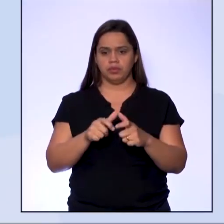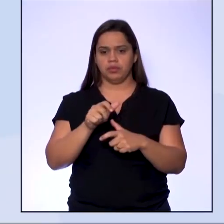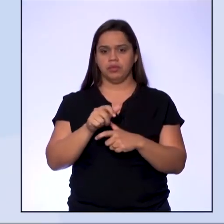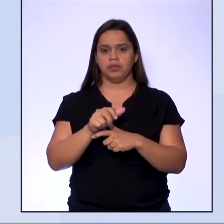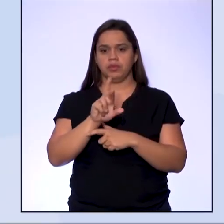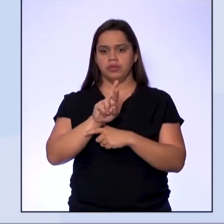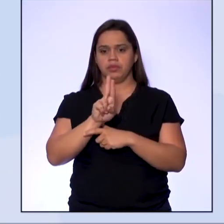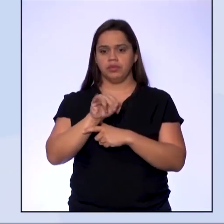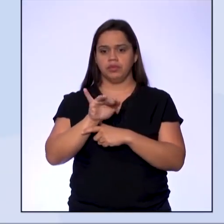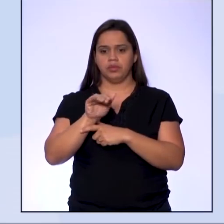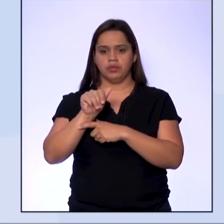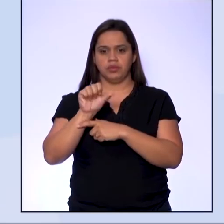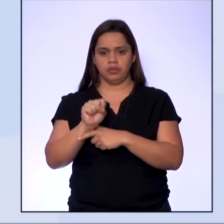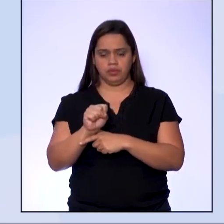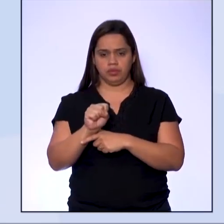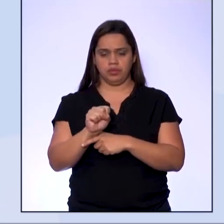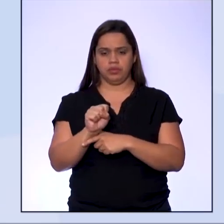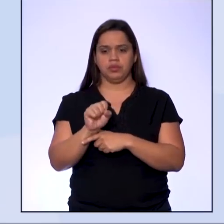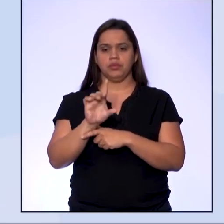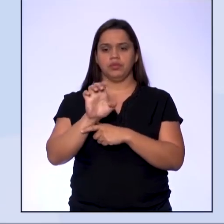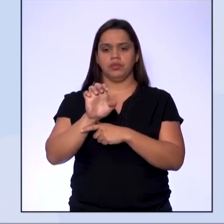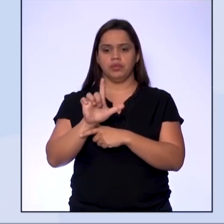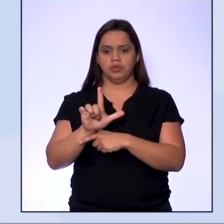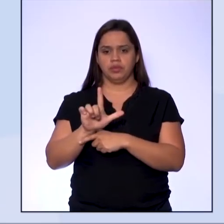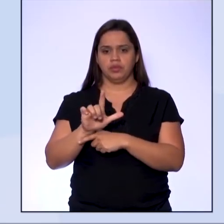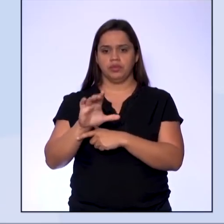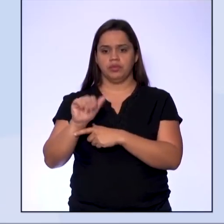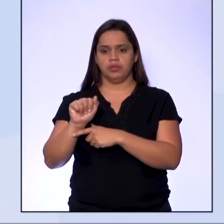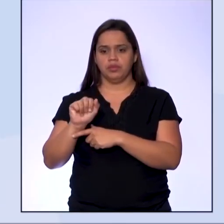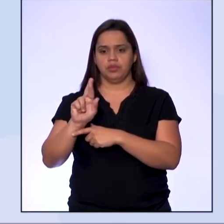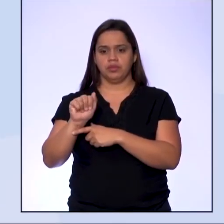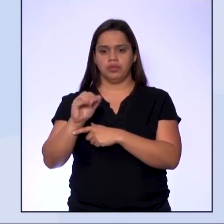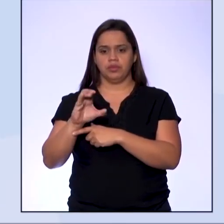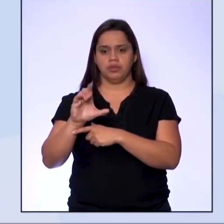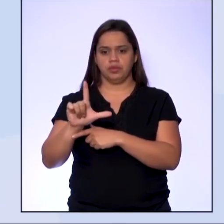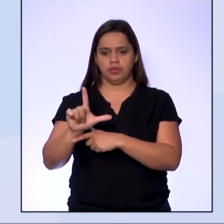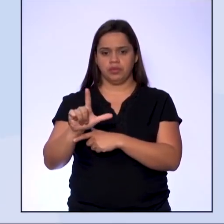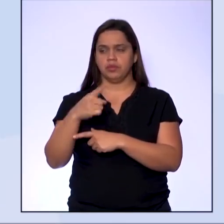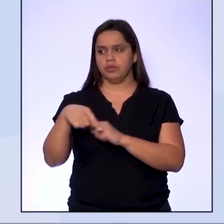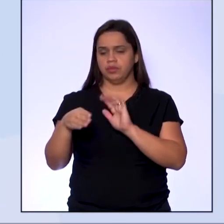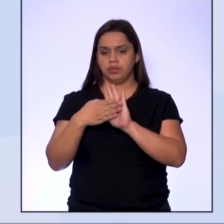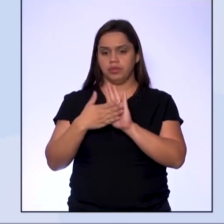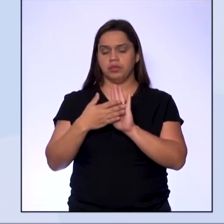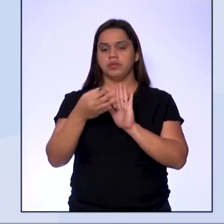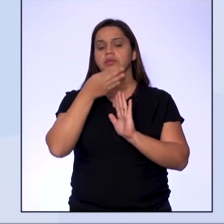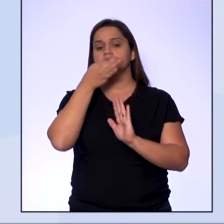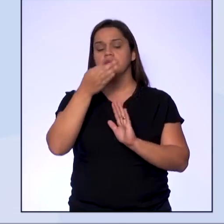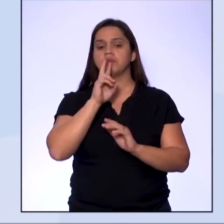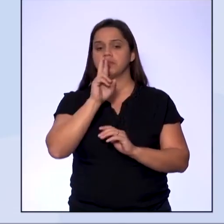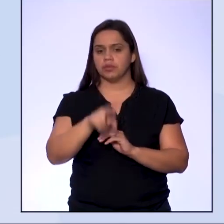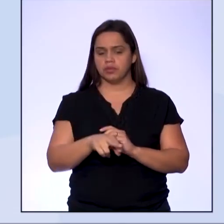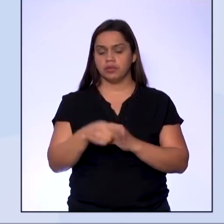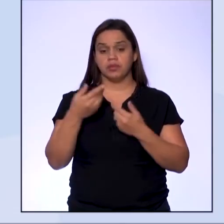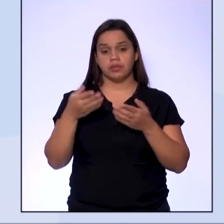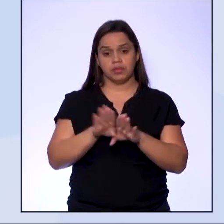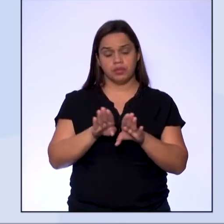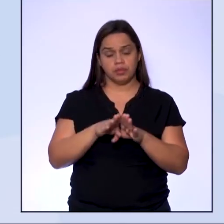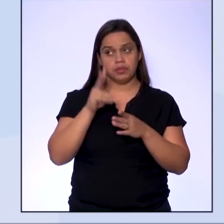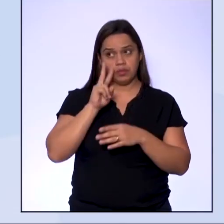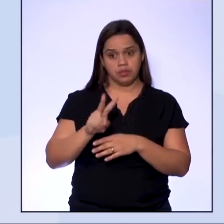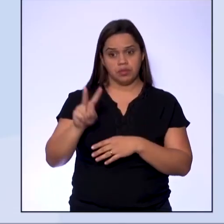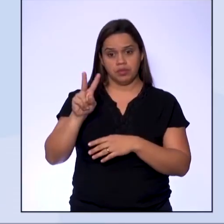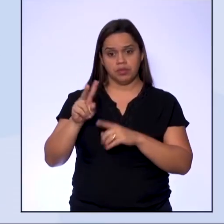de Ontopinambá, tá? Então ele faz parte deste povo, né? E vocês vão responder em cima dessa imagem